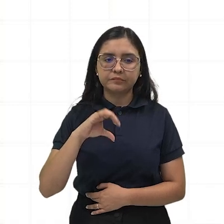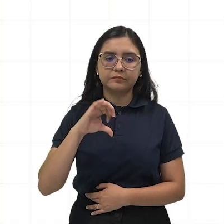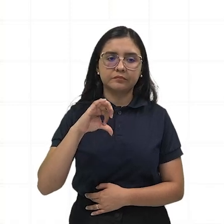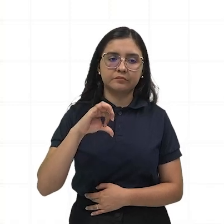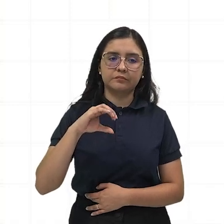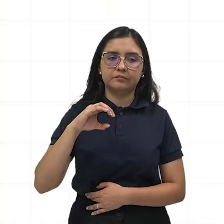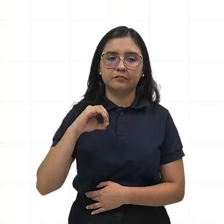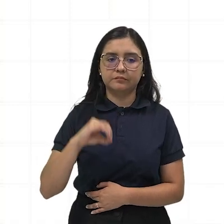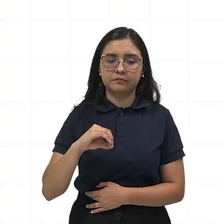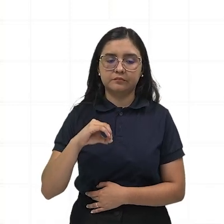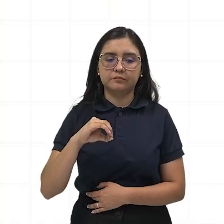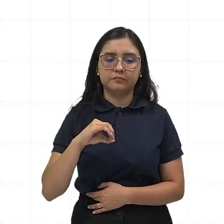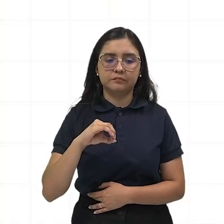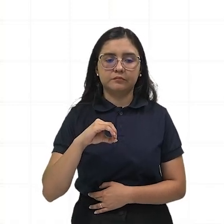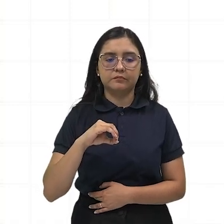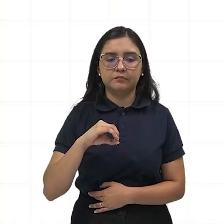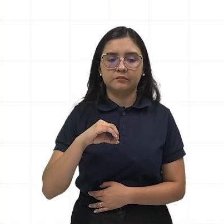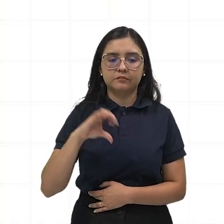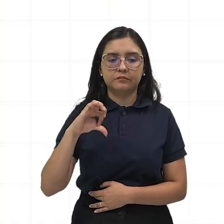90